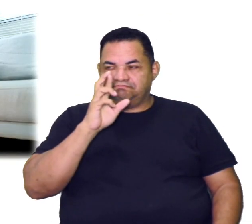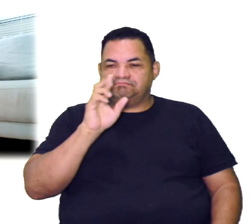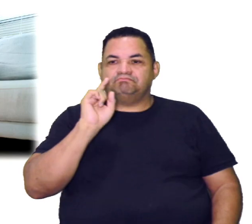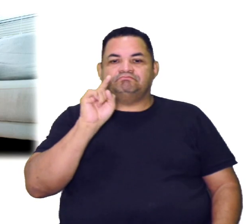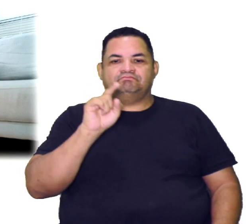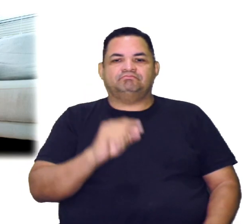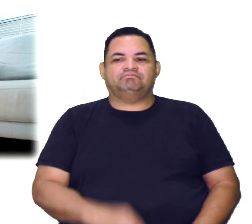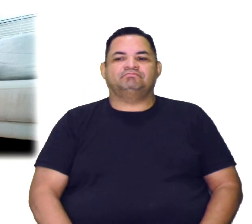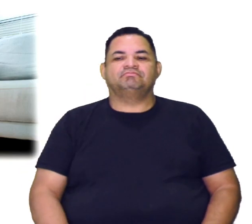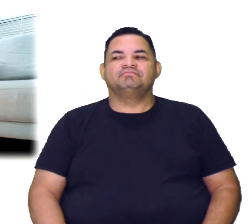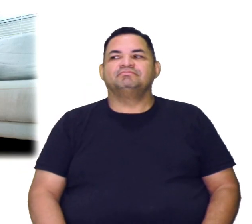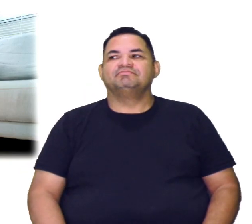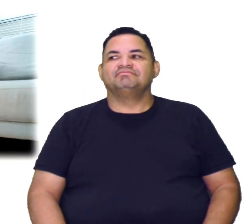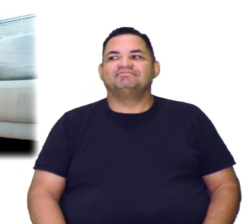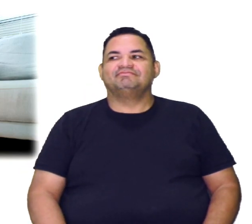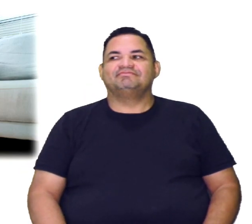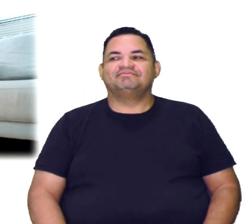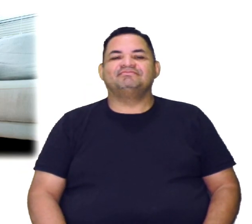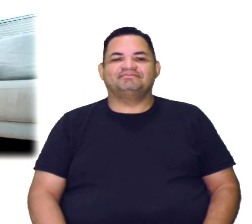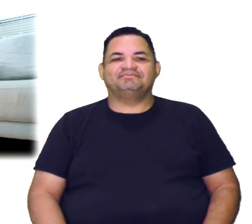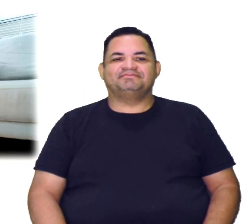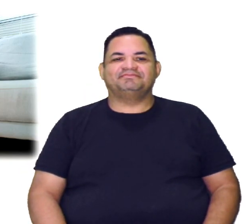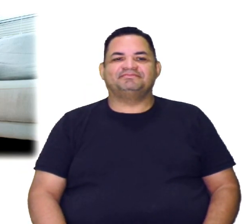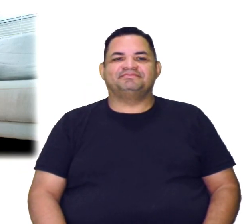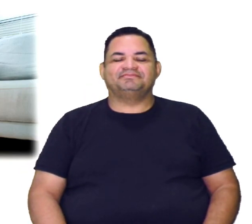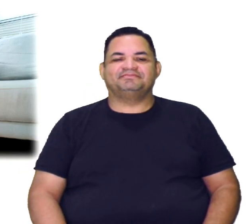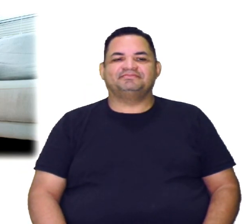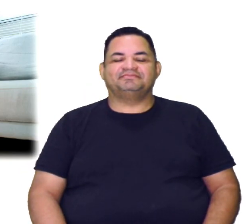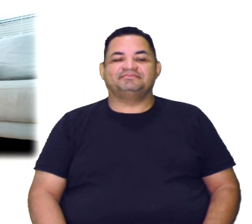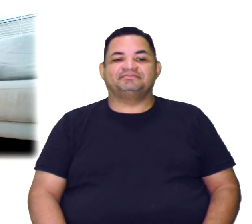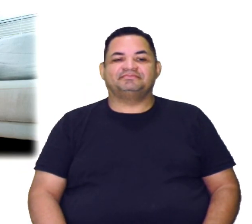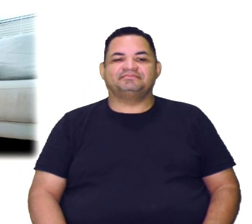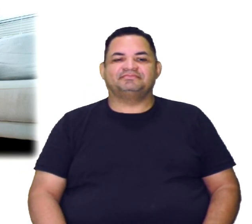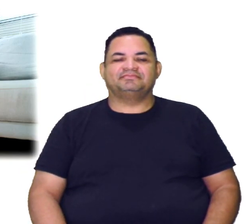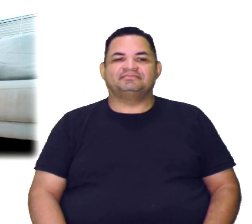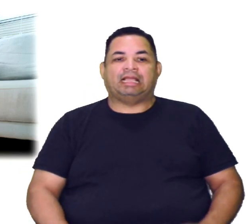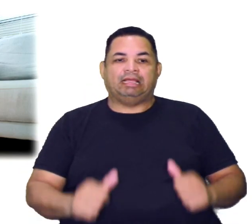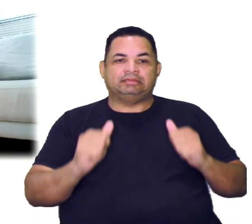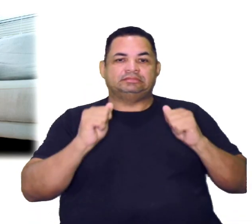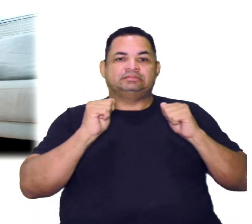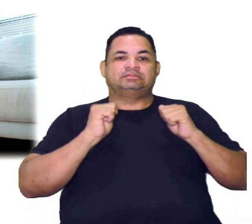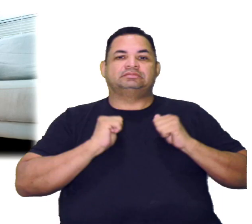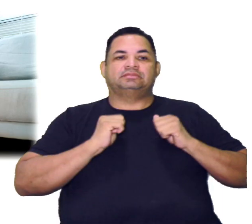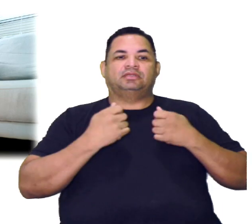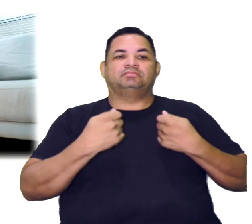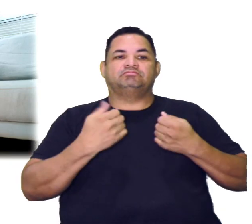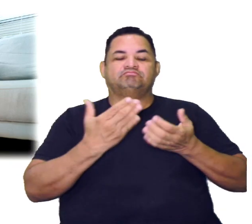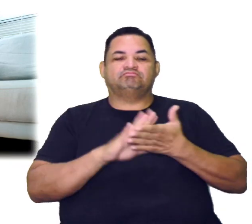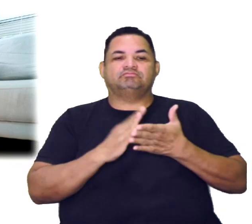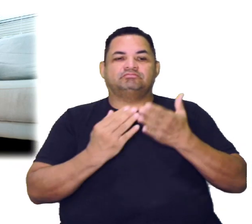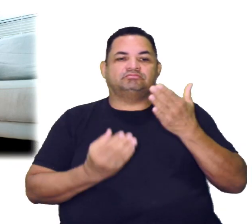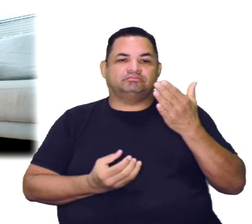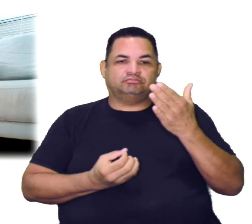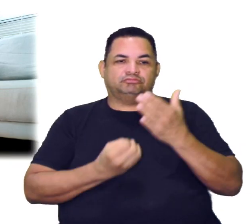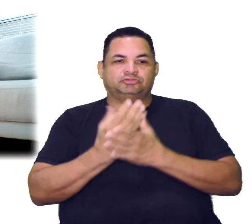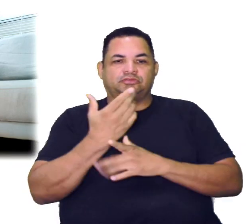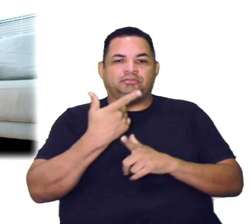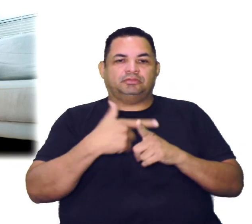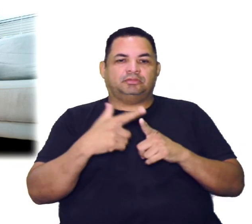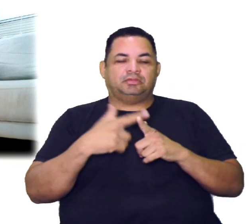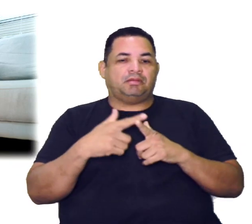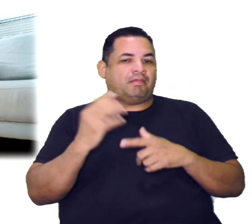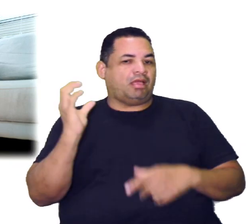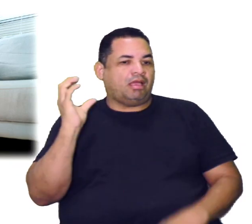É importante que a gente saiba cuidar da nossa saúde, não é mesmo? O sedentarismo ele pode resultar em problemas